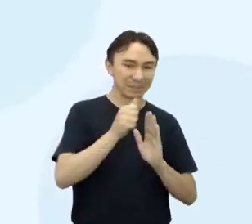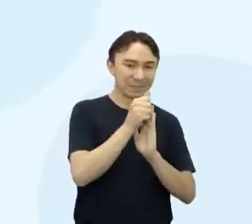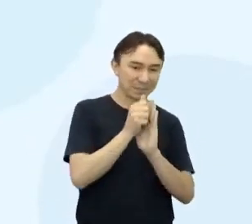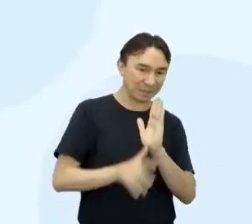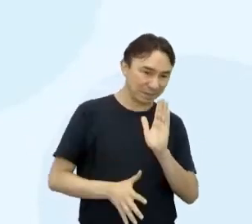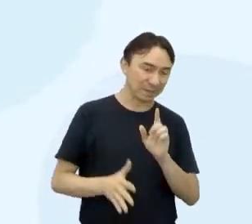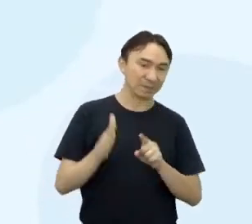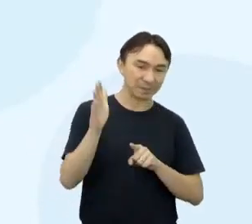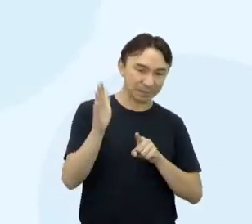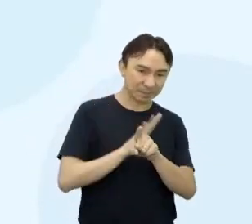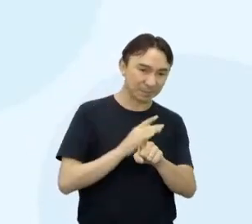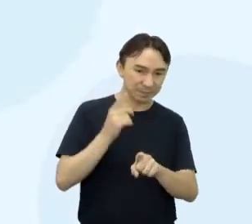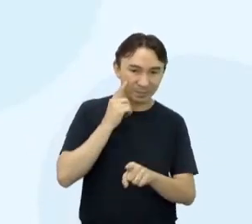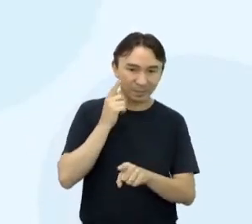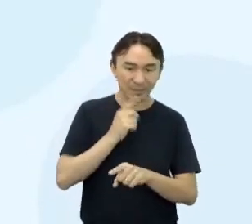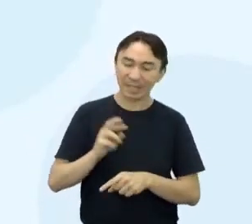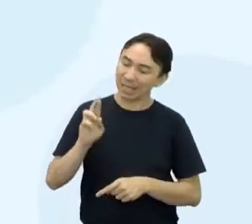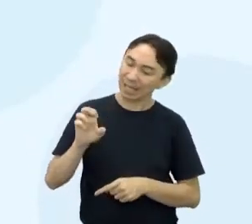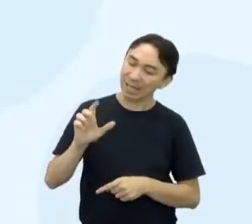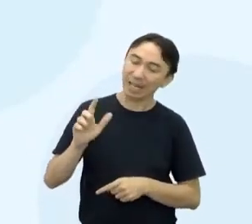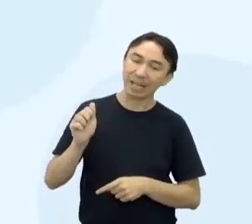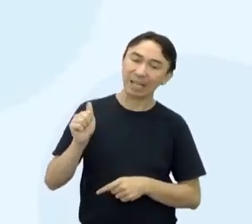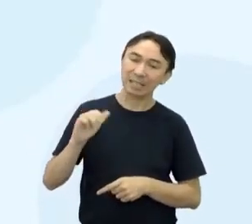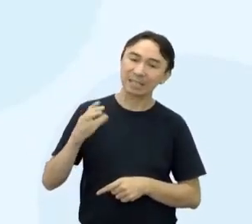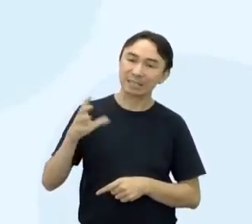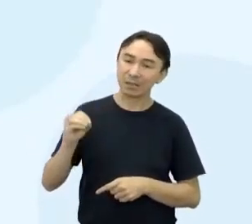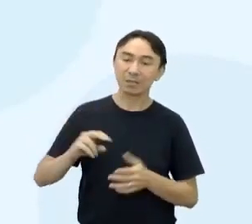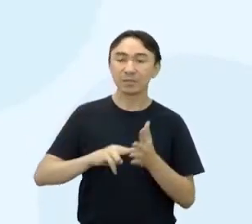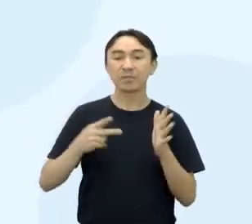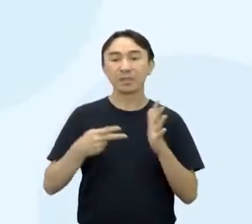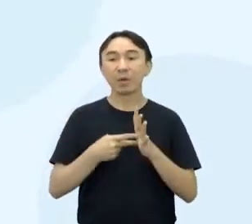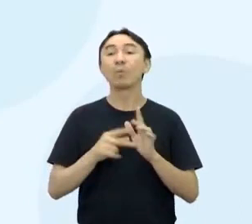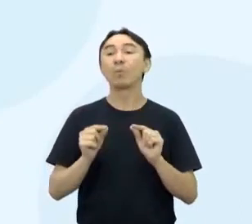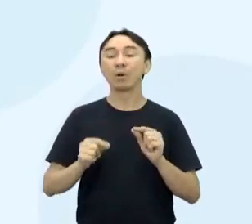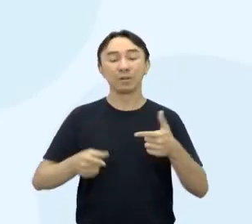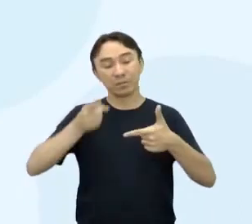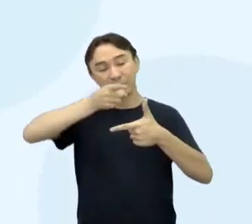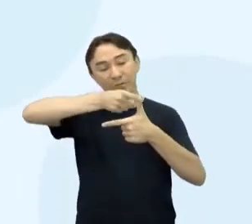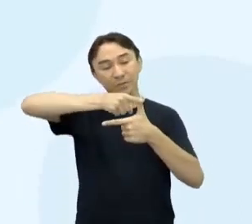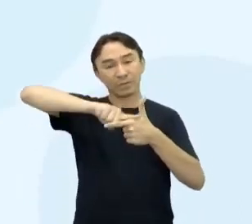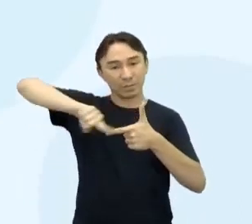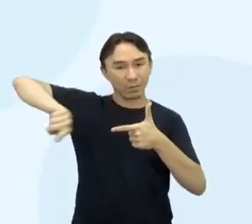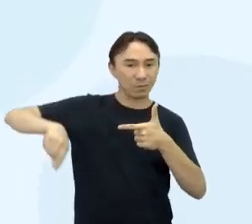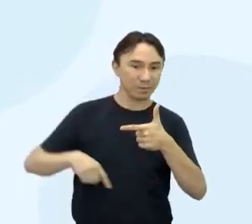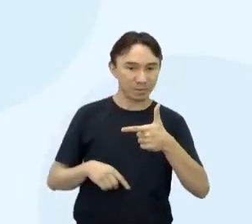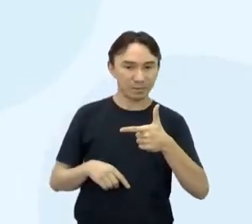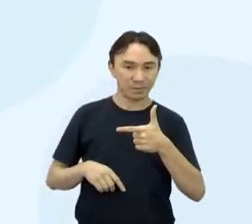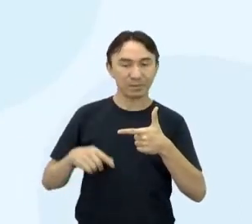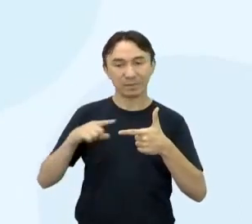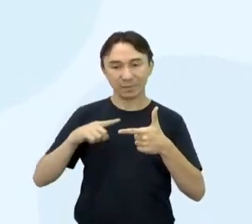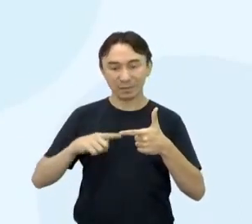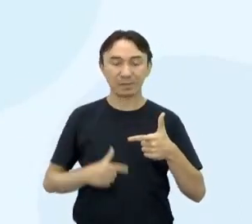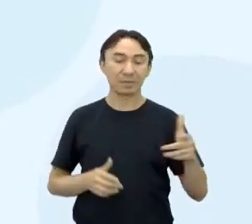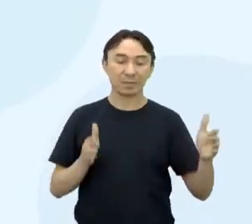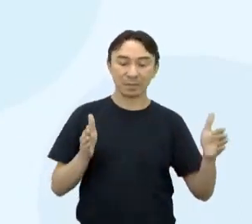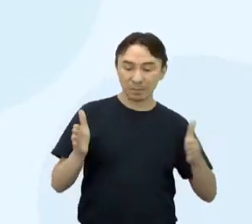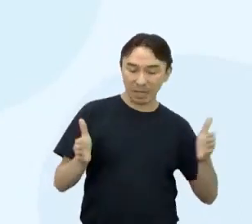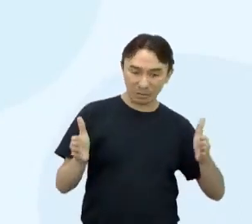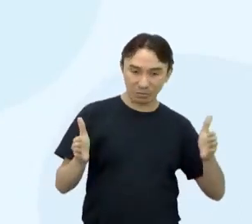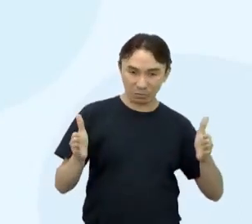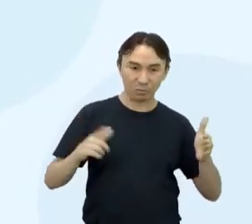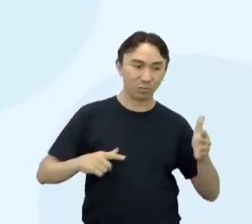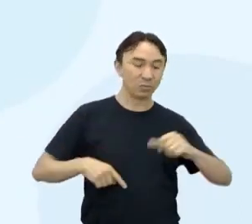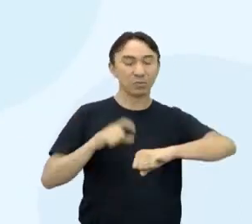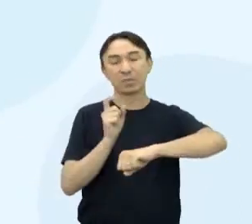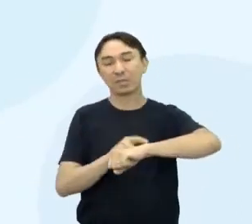dizer divisão, né? Entre o espaço e o tempo, olha lá, os centímetros e os segundos. Você divida